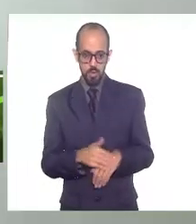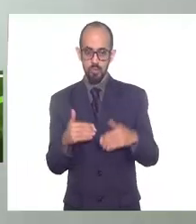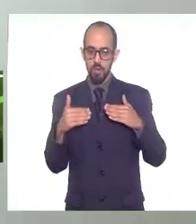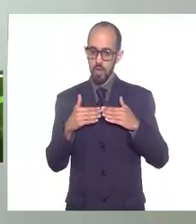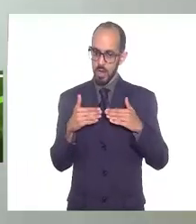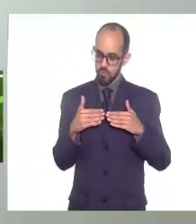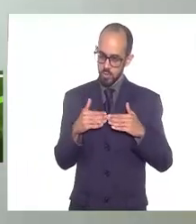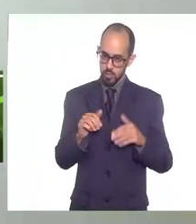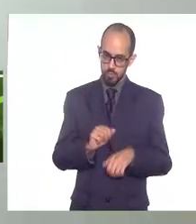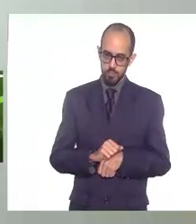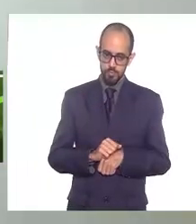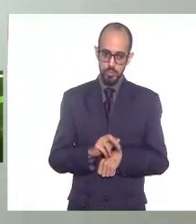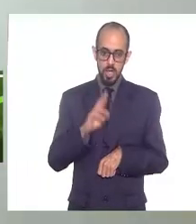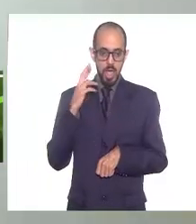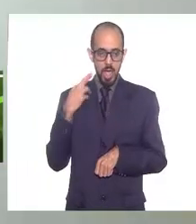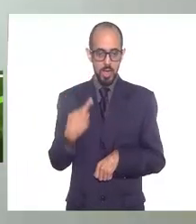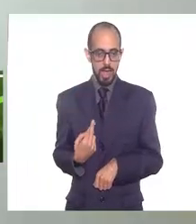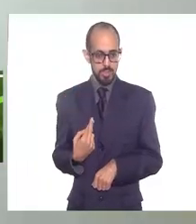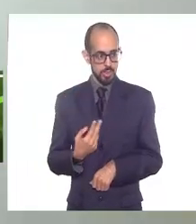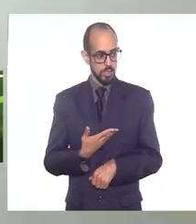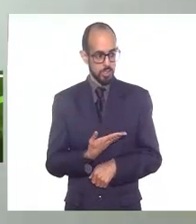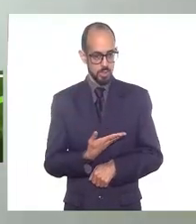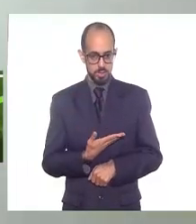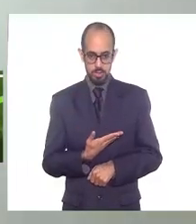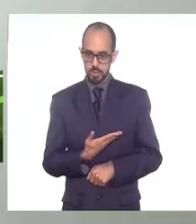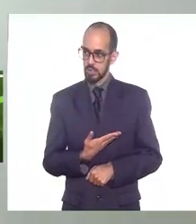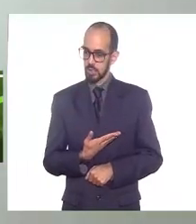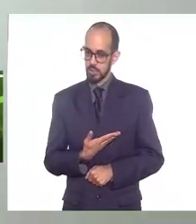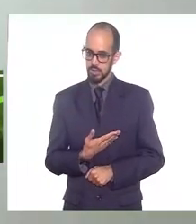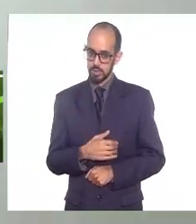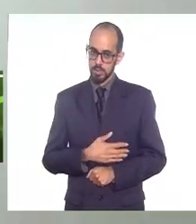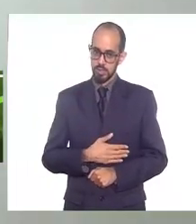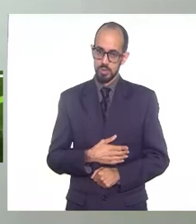Favorável. Deputada Renata Souza?